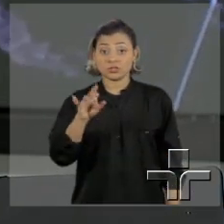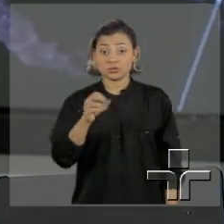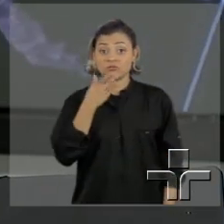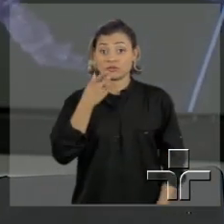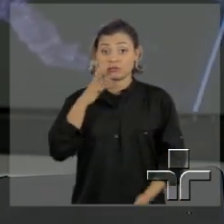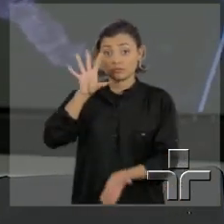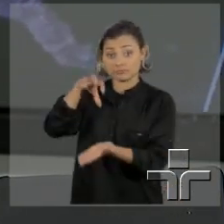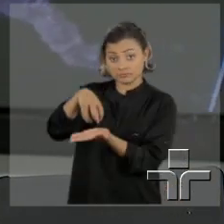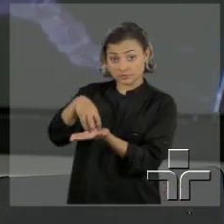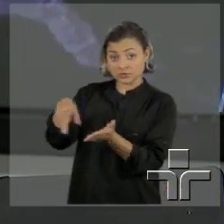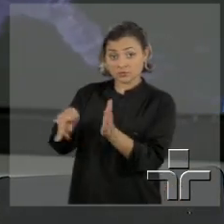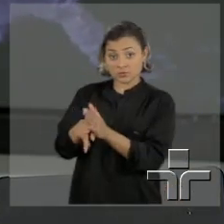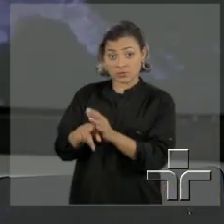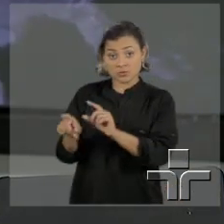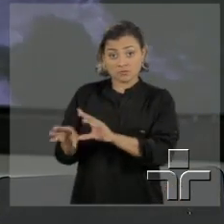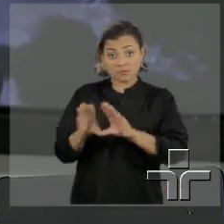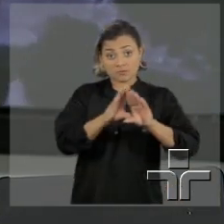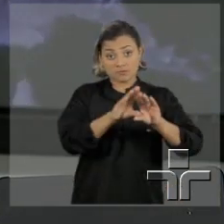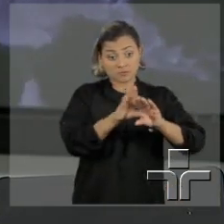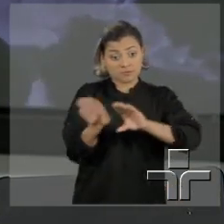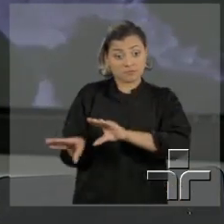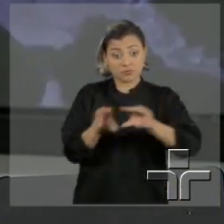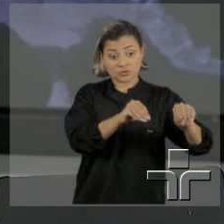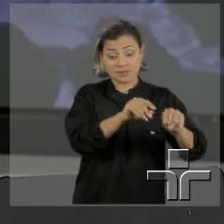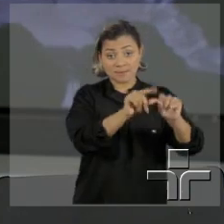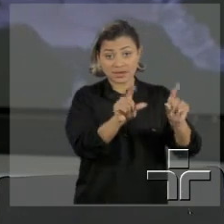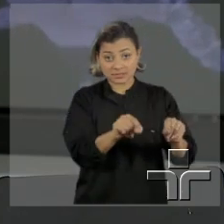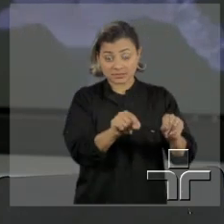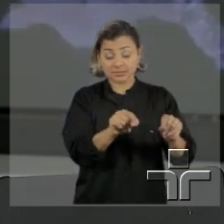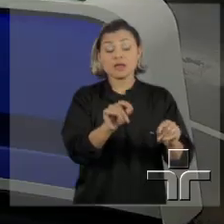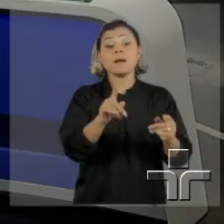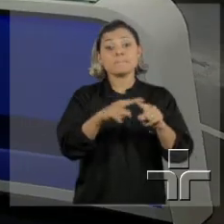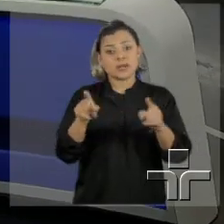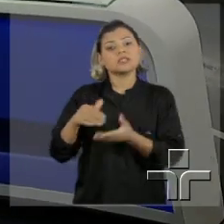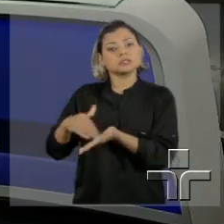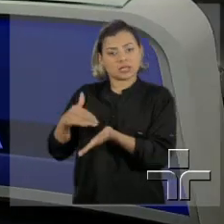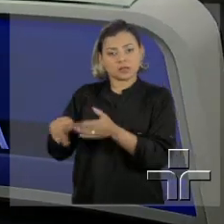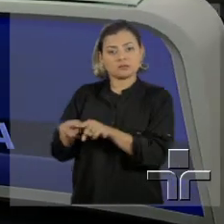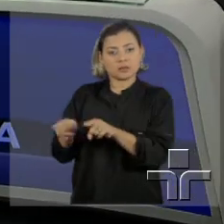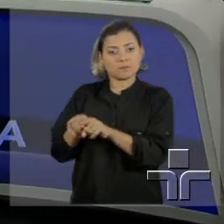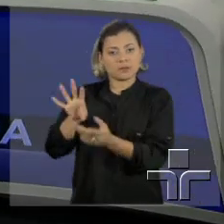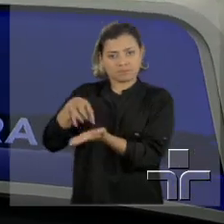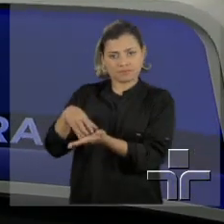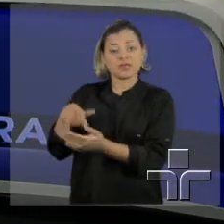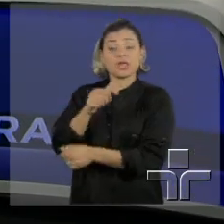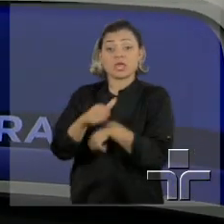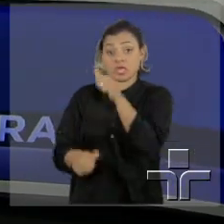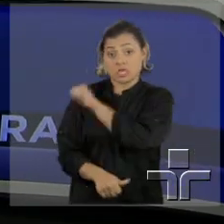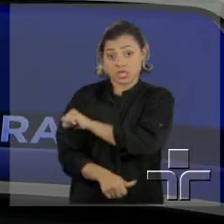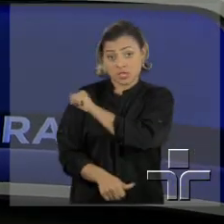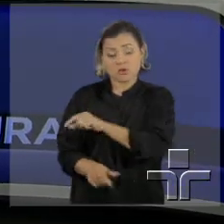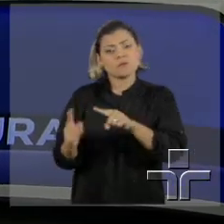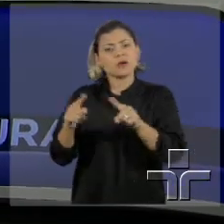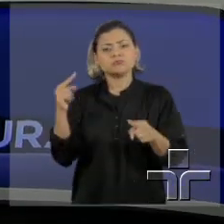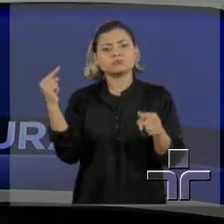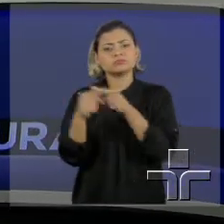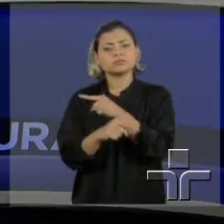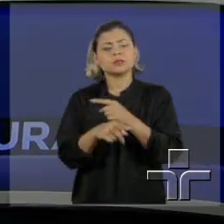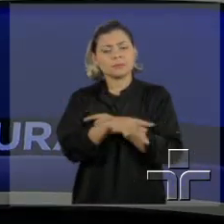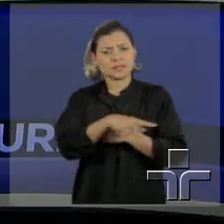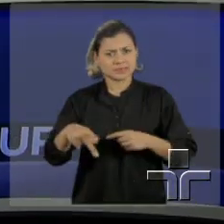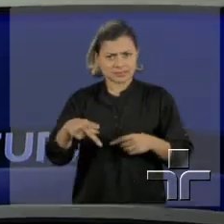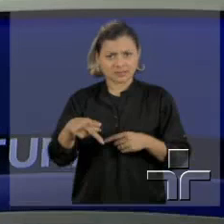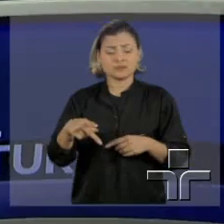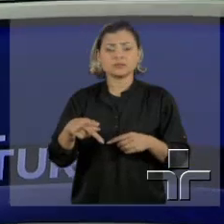da agência é em Brasília, mas o escritório fica no Rio de Janeiro. E os mandatos dos diretores não coincidem com as eleições presidenciais. O que, de um lado,